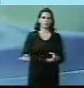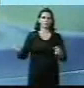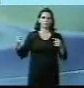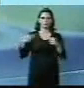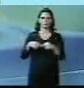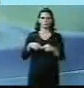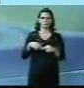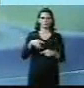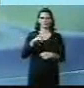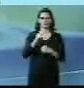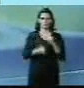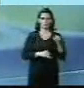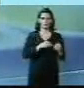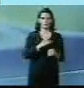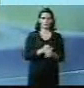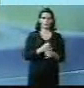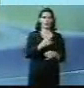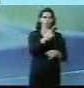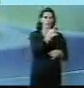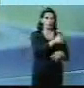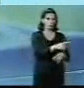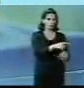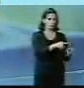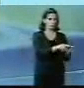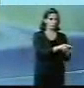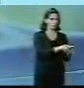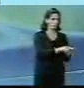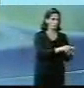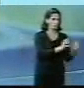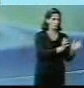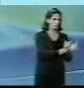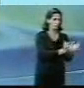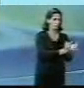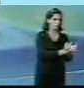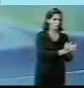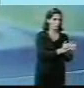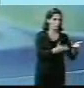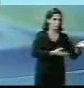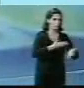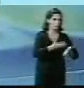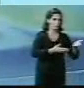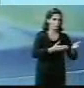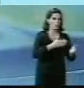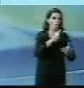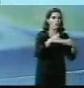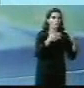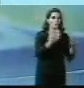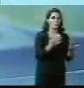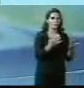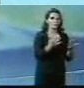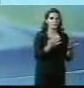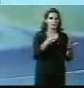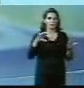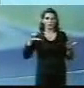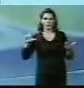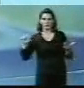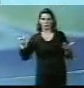internet. Lá, e do outro lado, os servidores. Quando que não é ideal que essa